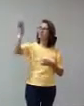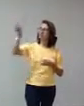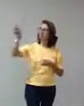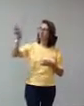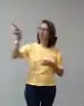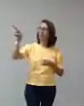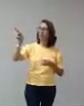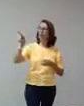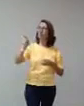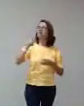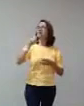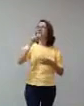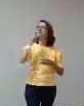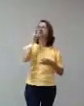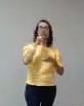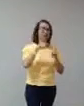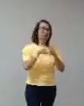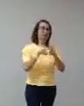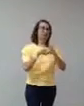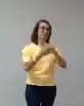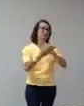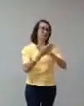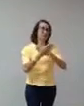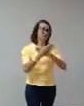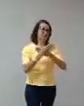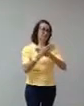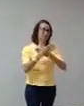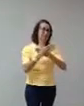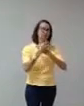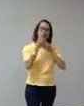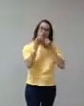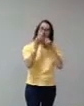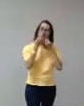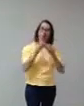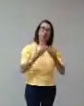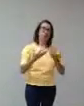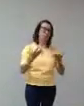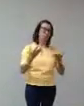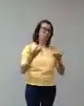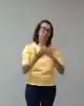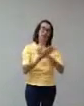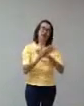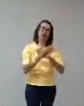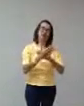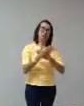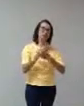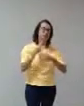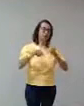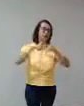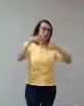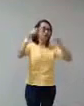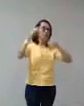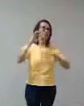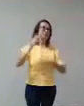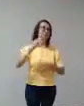uma grande influência, extremamente positiva em tudo que eu sou hoje na ciência e na vida.